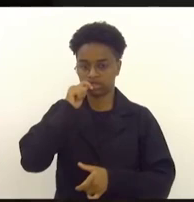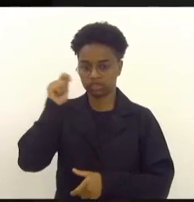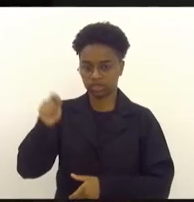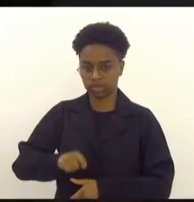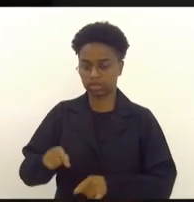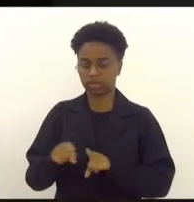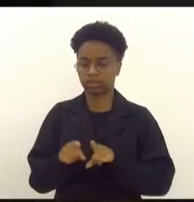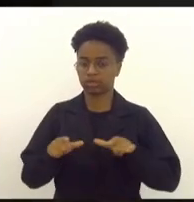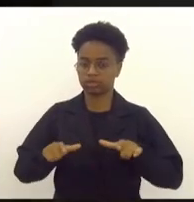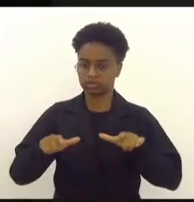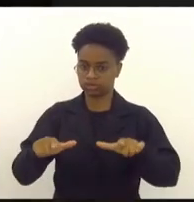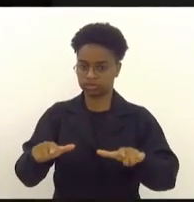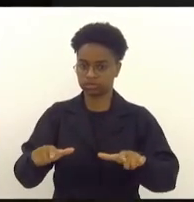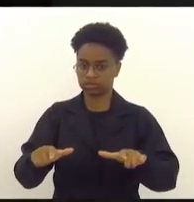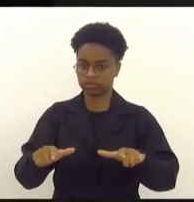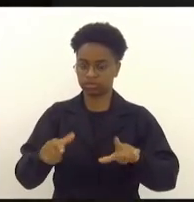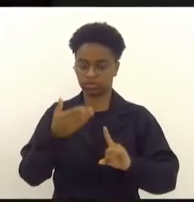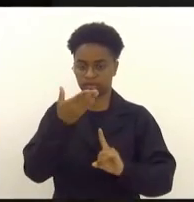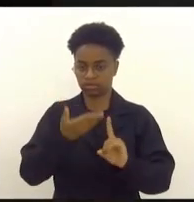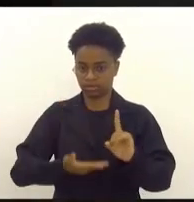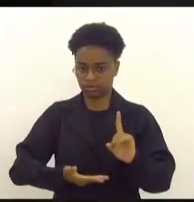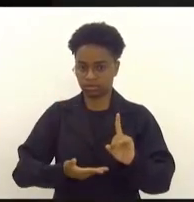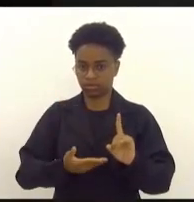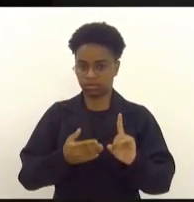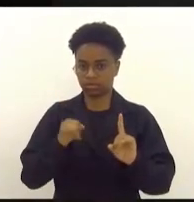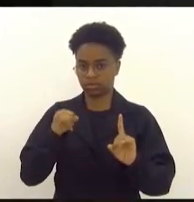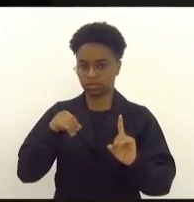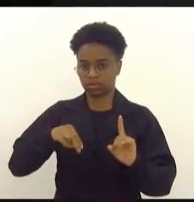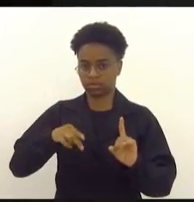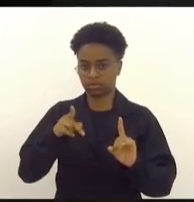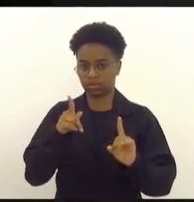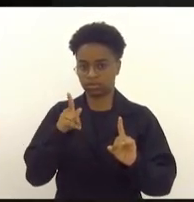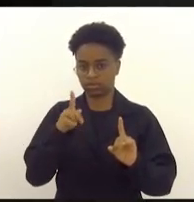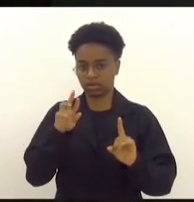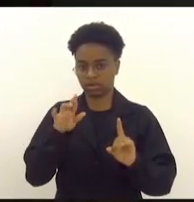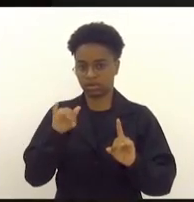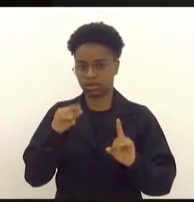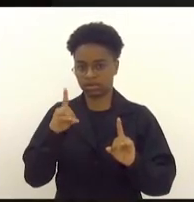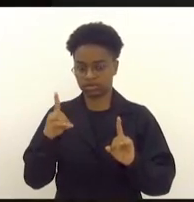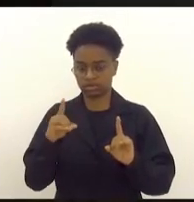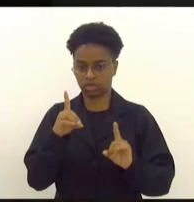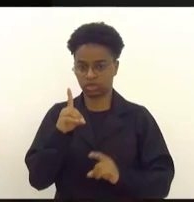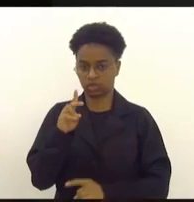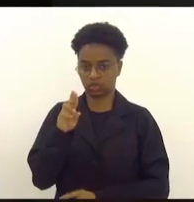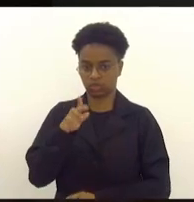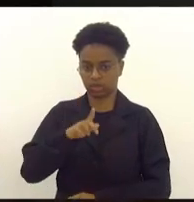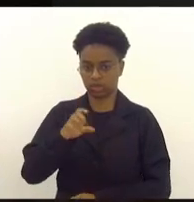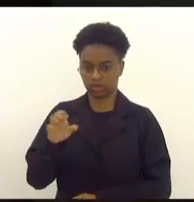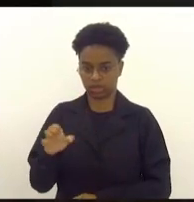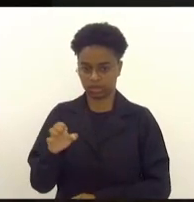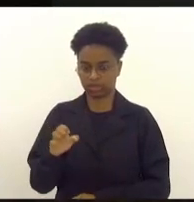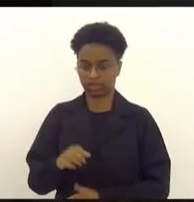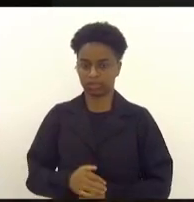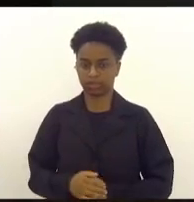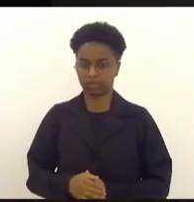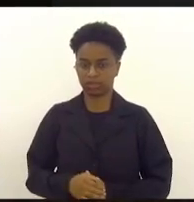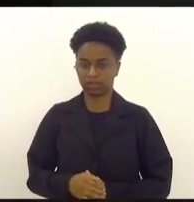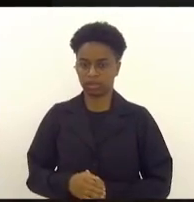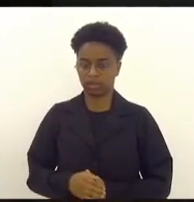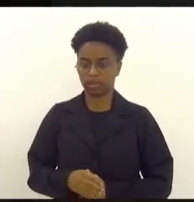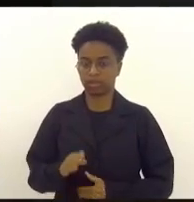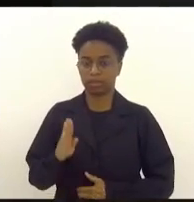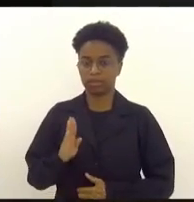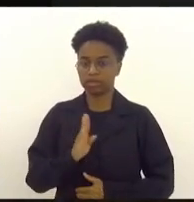diploma a ilustríssima senhora Ingrid Duque Darque Jean Medeiros bispa da igreja